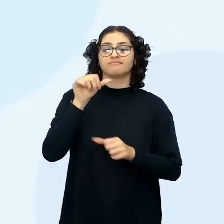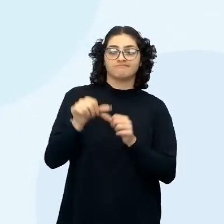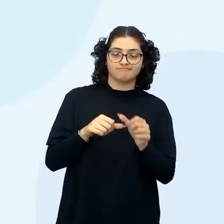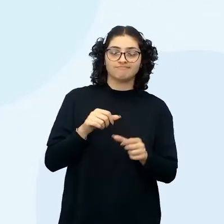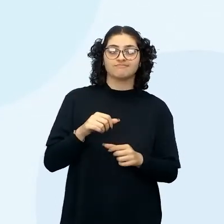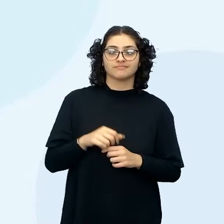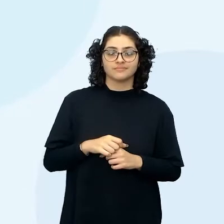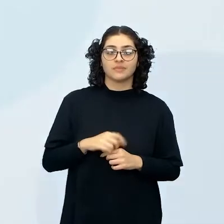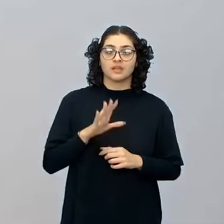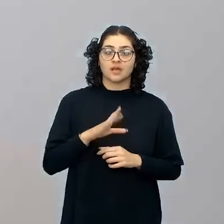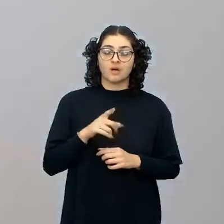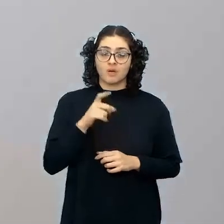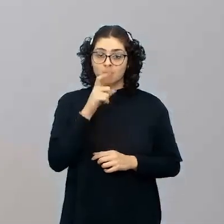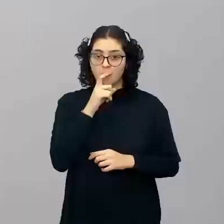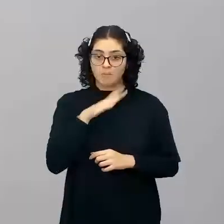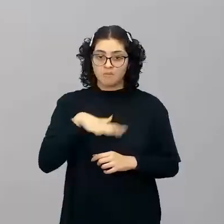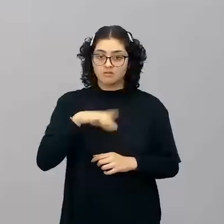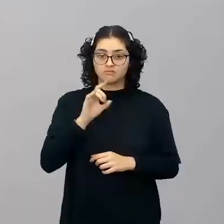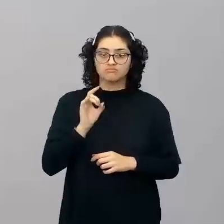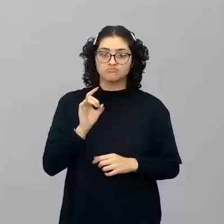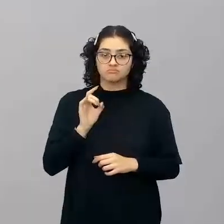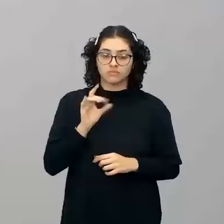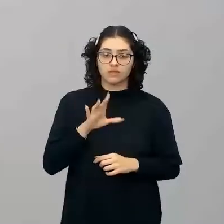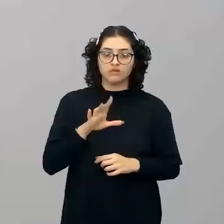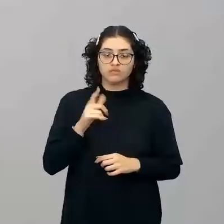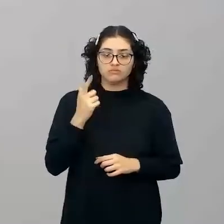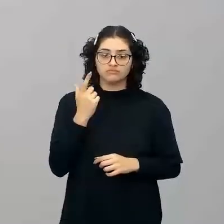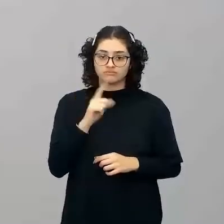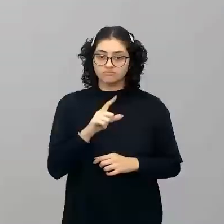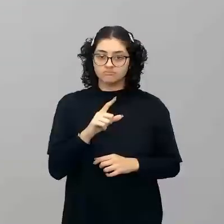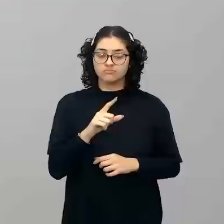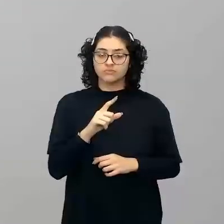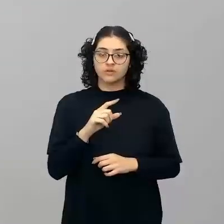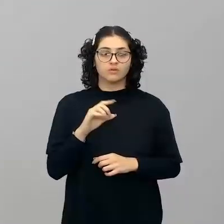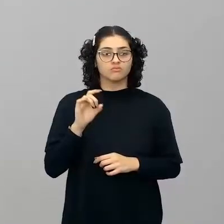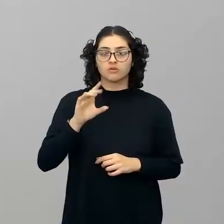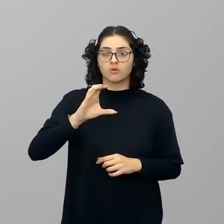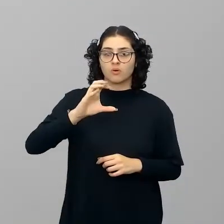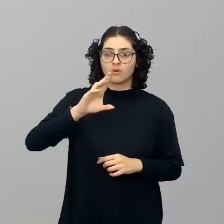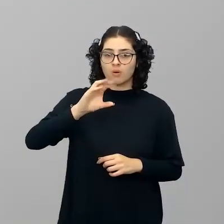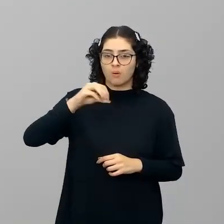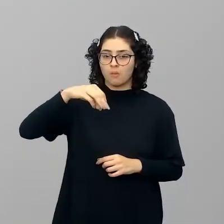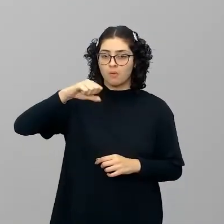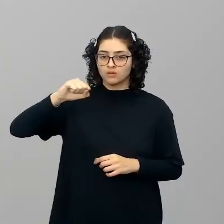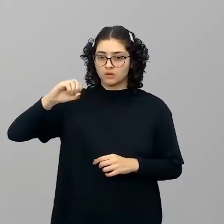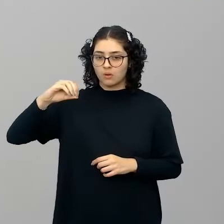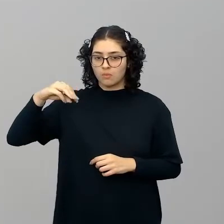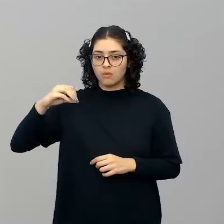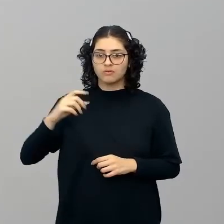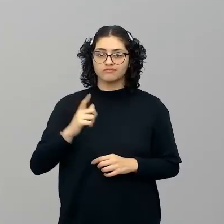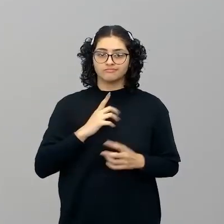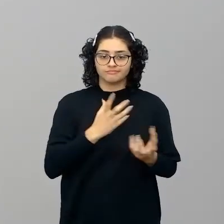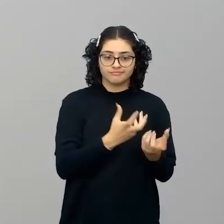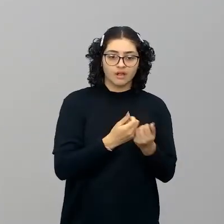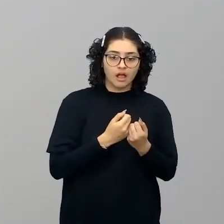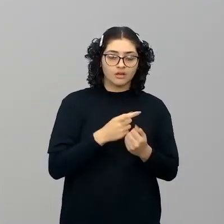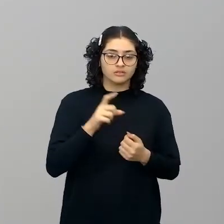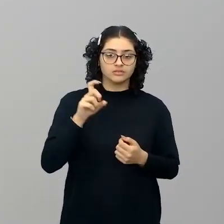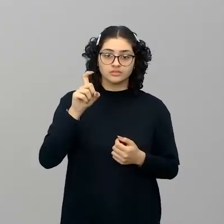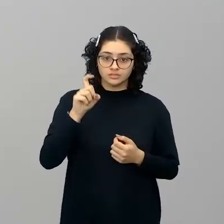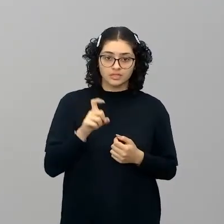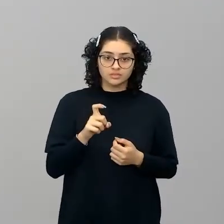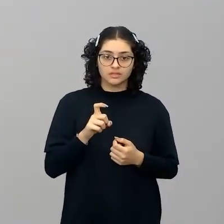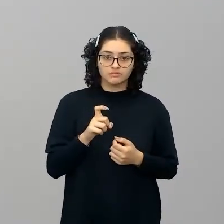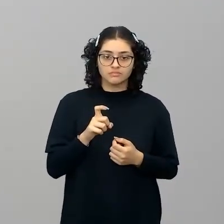para os homens, basta ele receber um único cromossomo afetado, X, nesse caso,